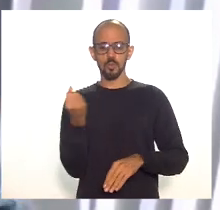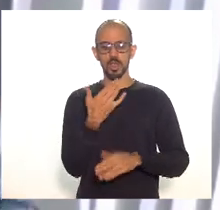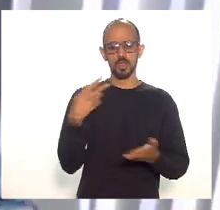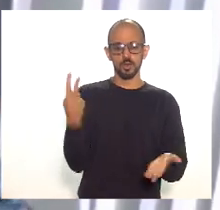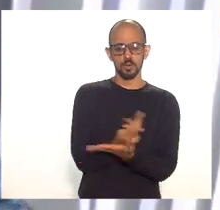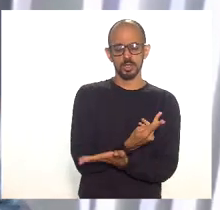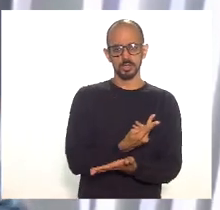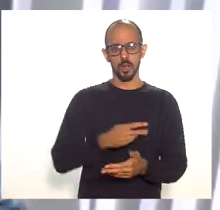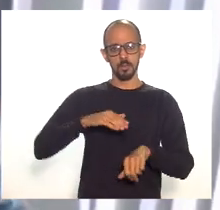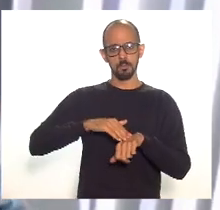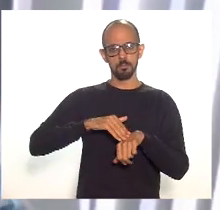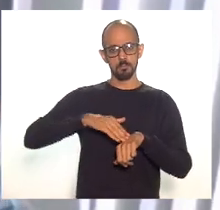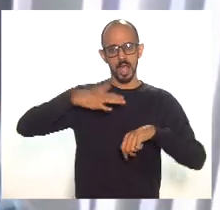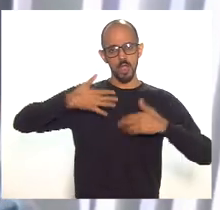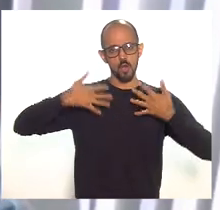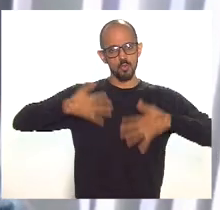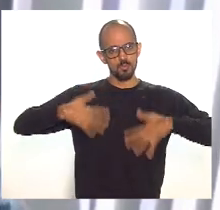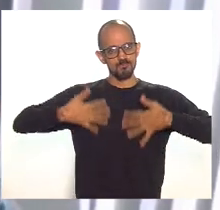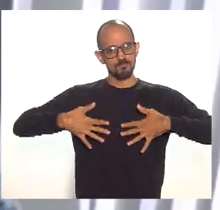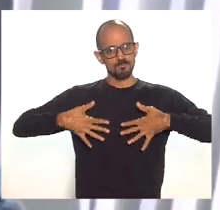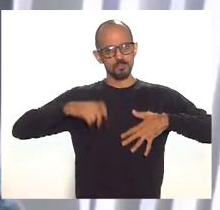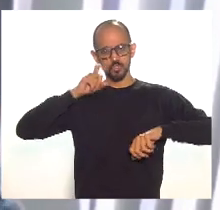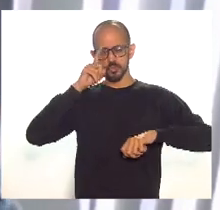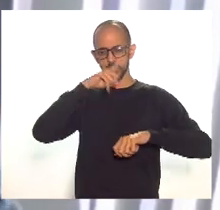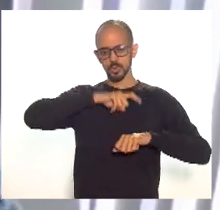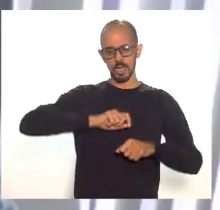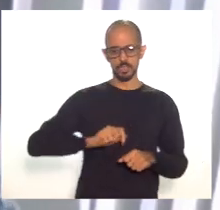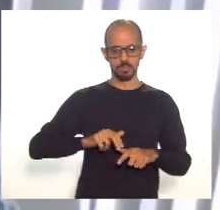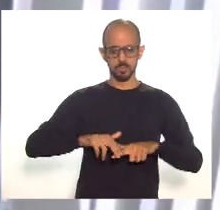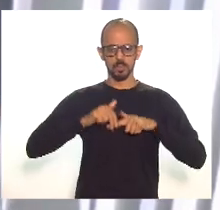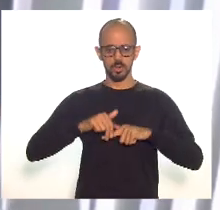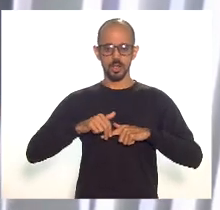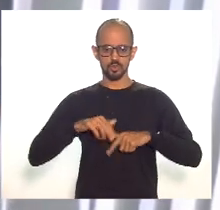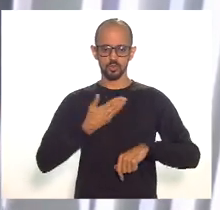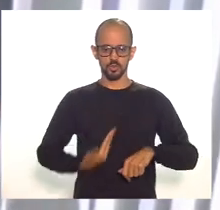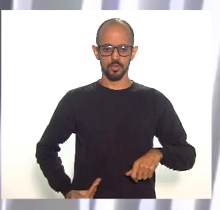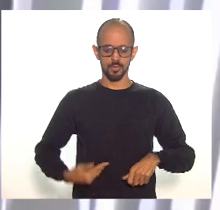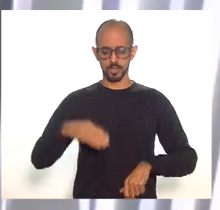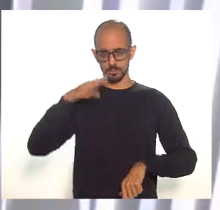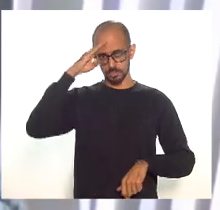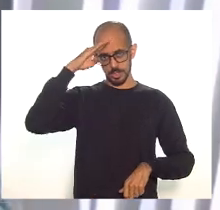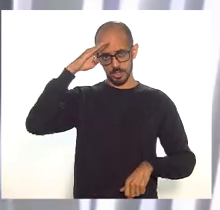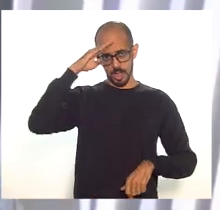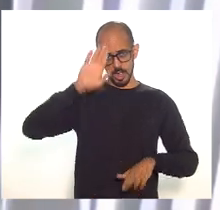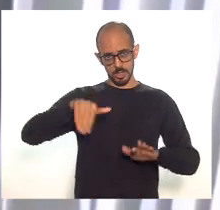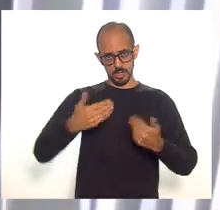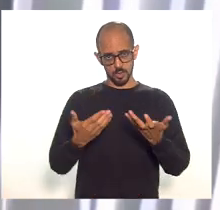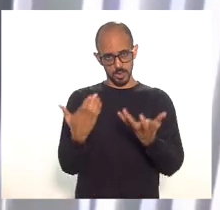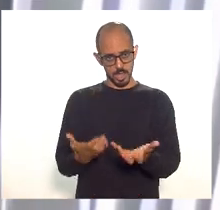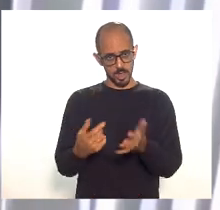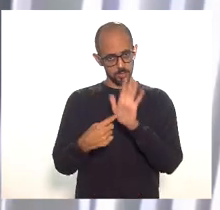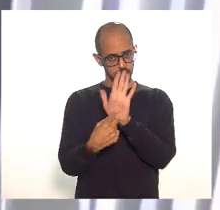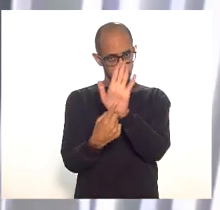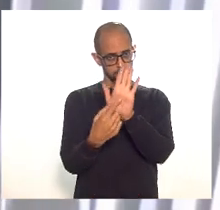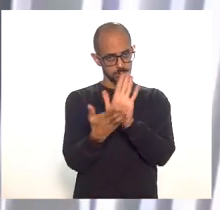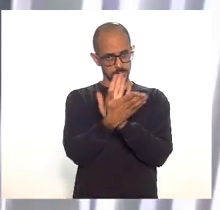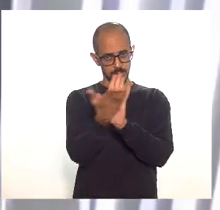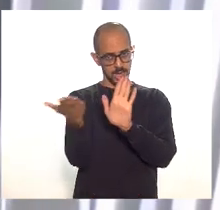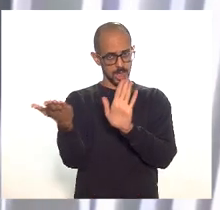maior pressão e maior tensionamento por parte dos governos militares. Então, quero aqui repercutir essa